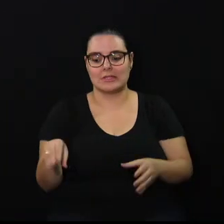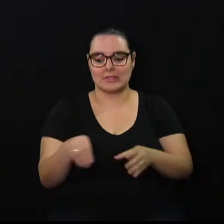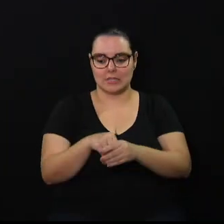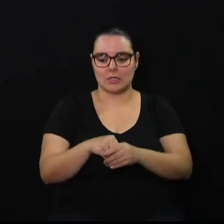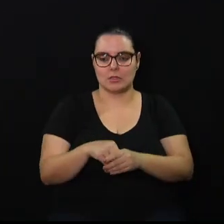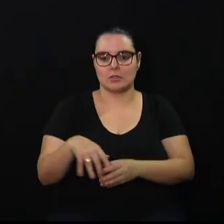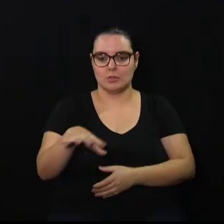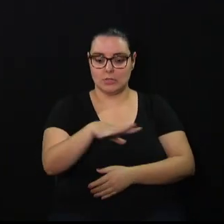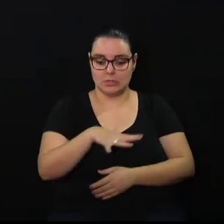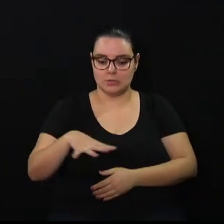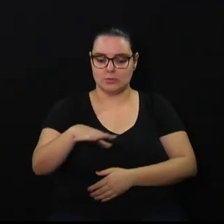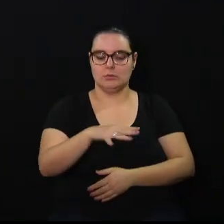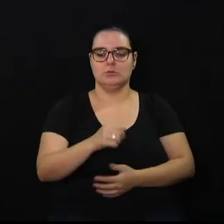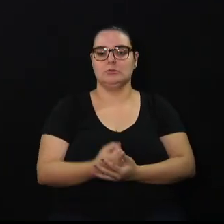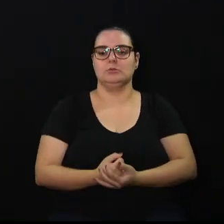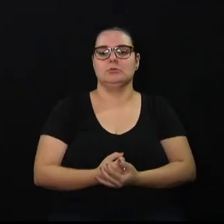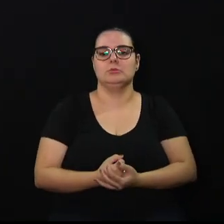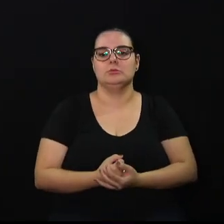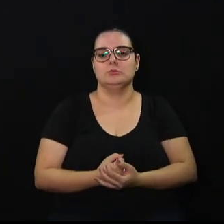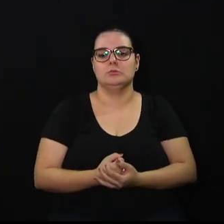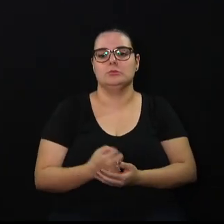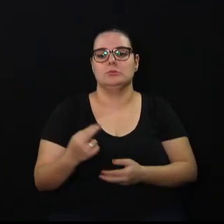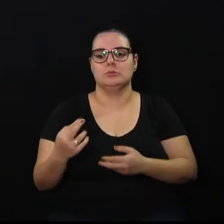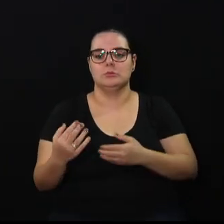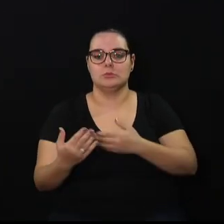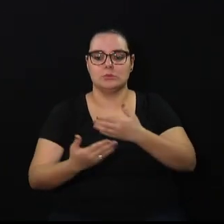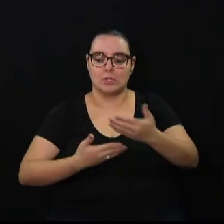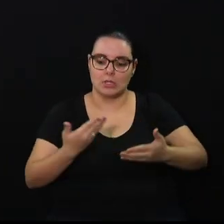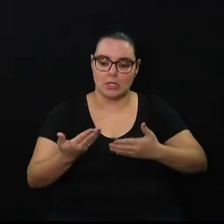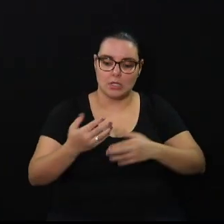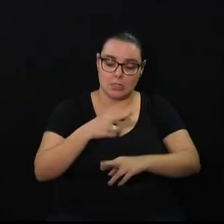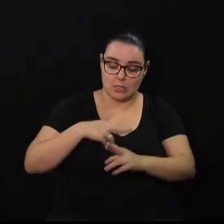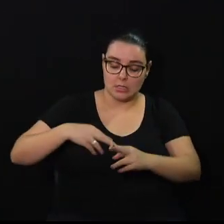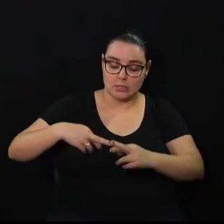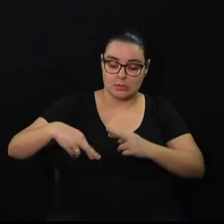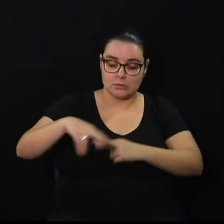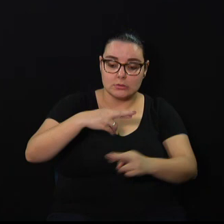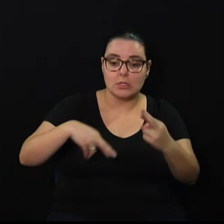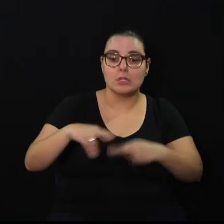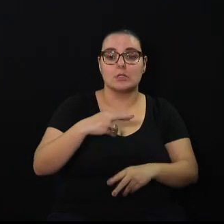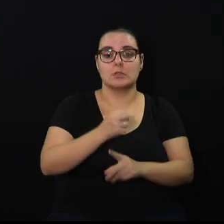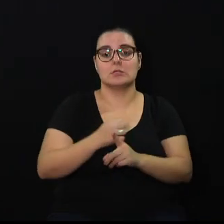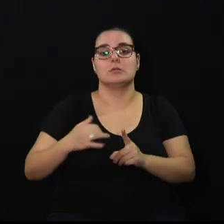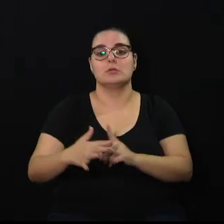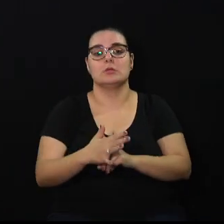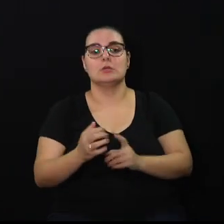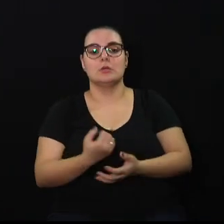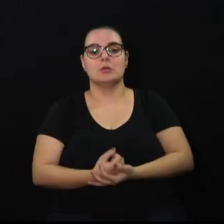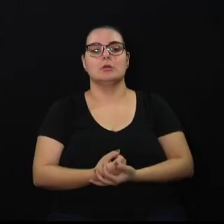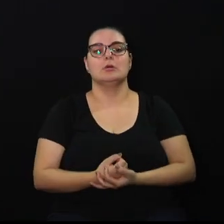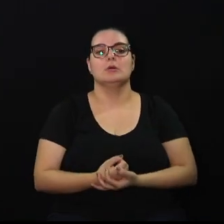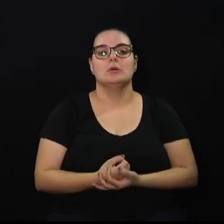equipamento integração sensorial são os equipamentos a que são suspensos né